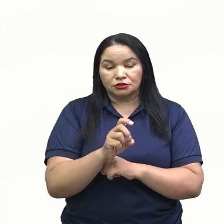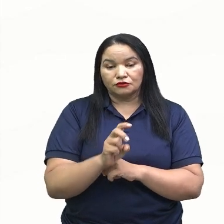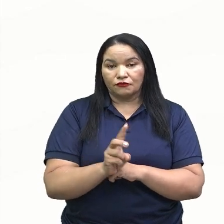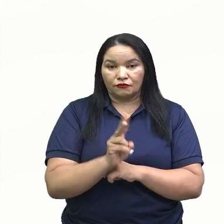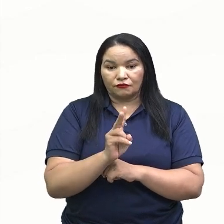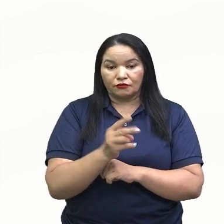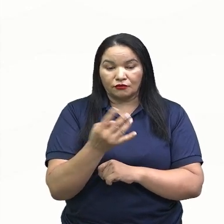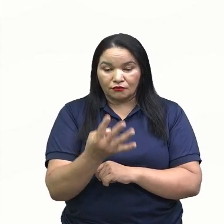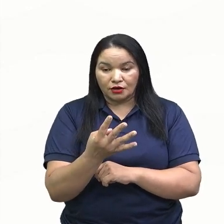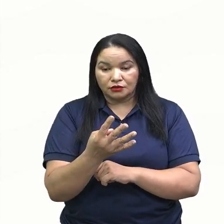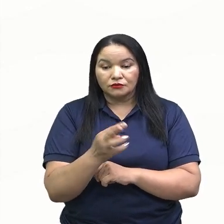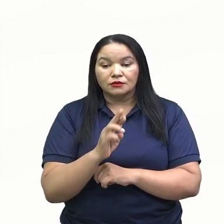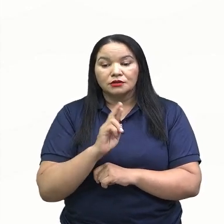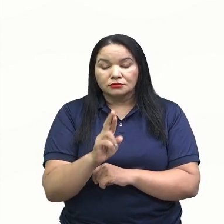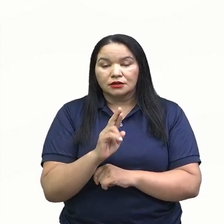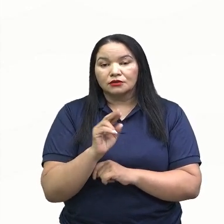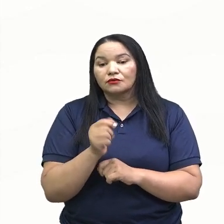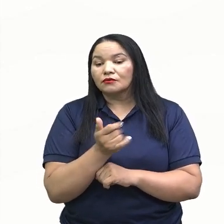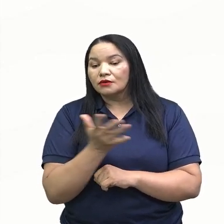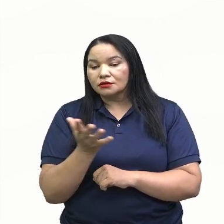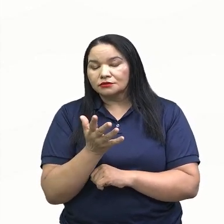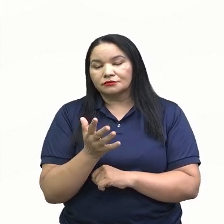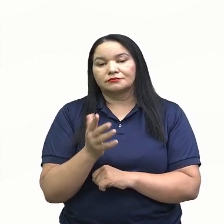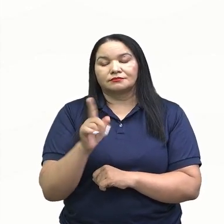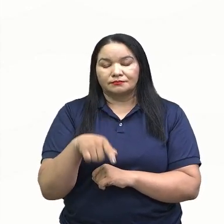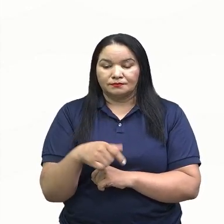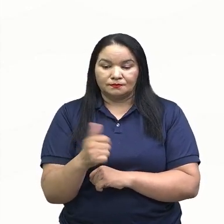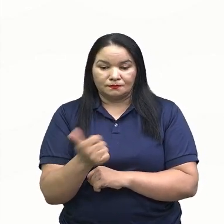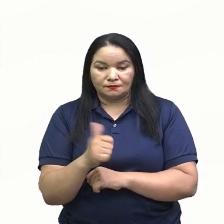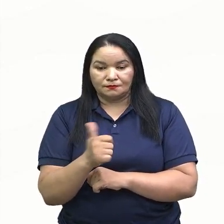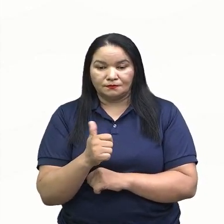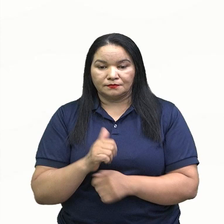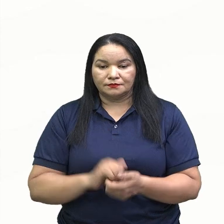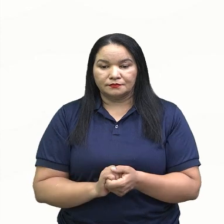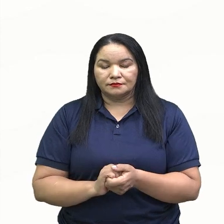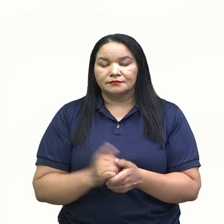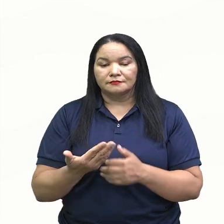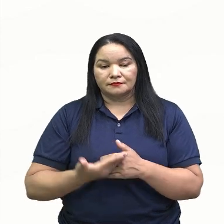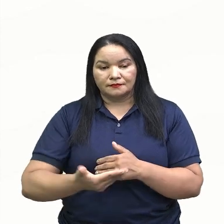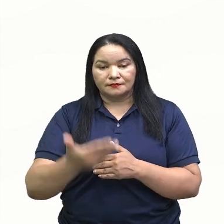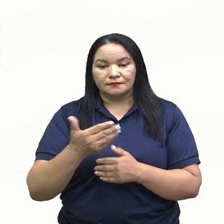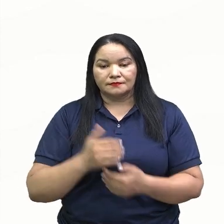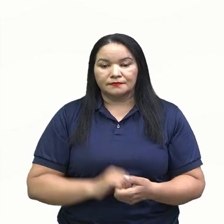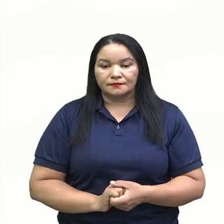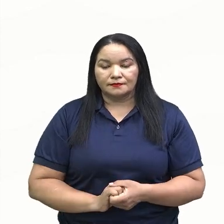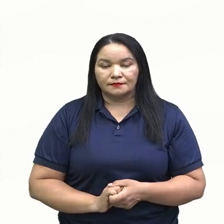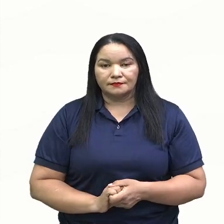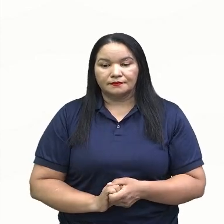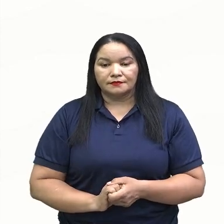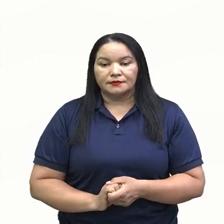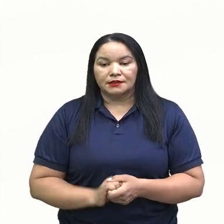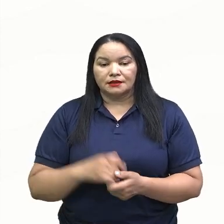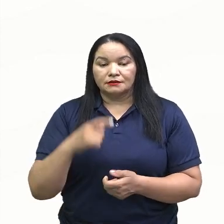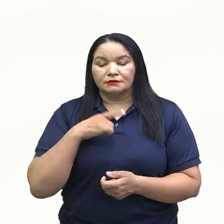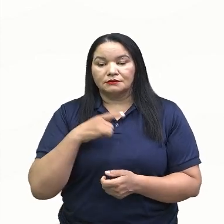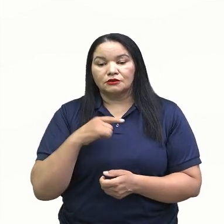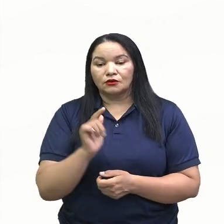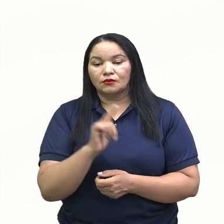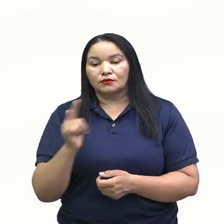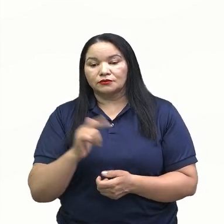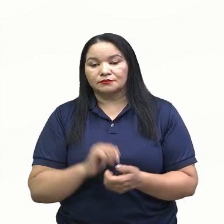o resultado dela vai ser 11. Mas também, avançando aqui no nosso estudo, nós temos algo